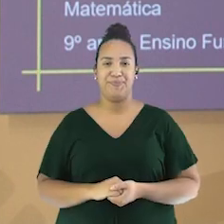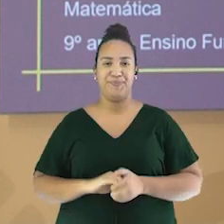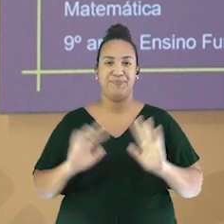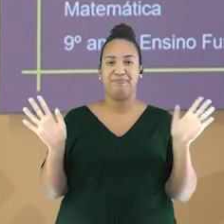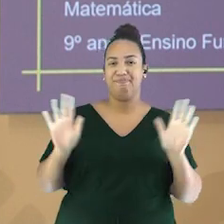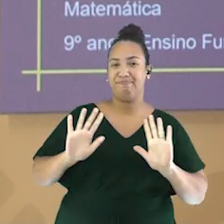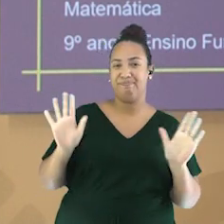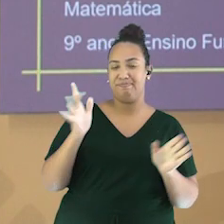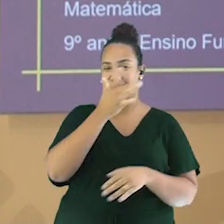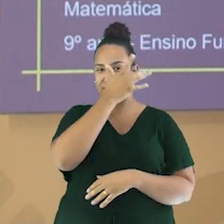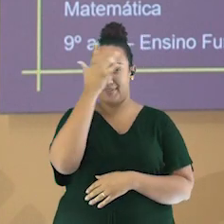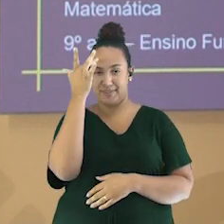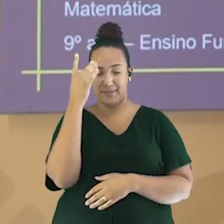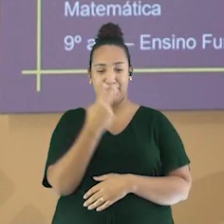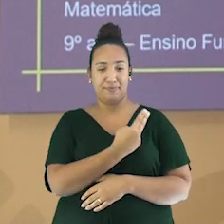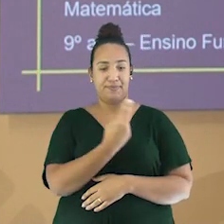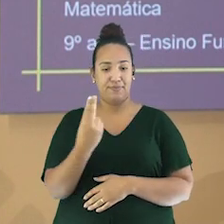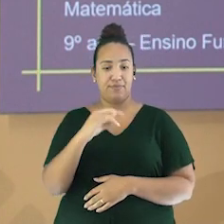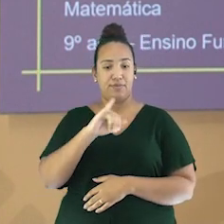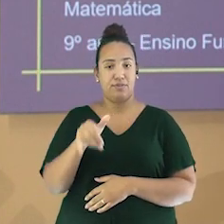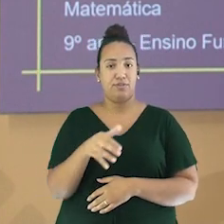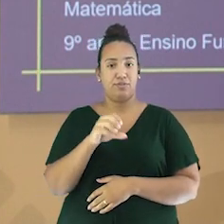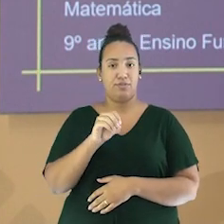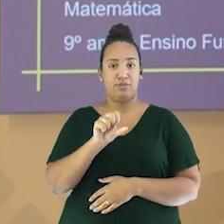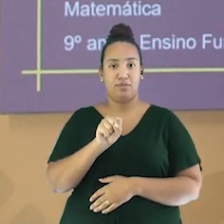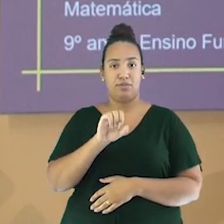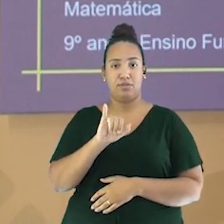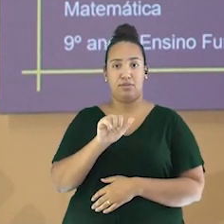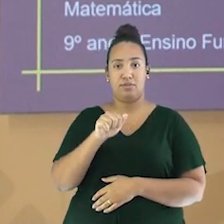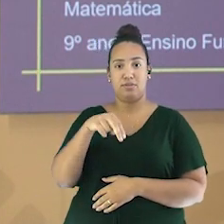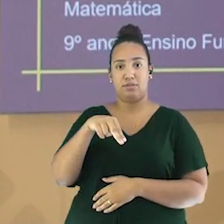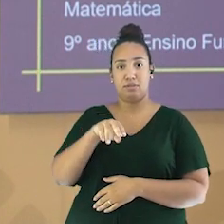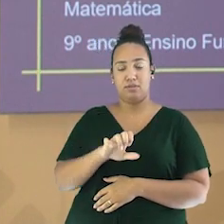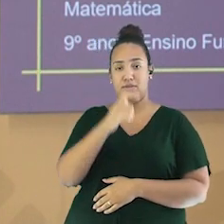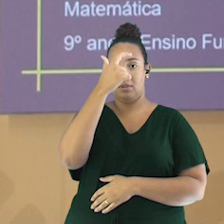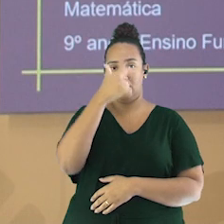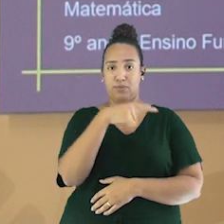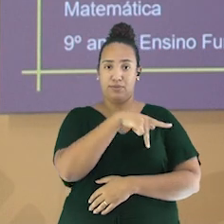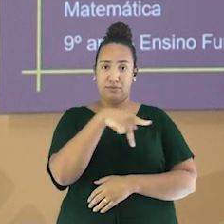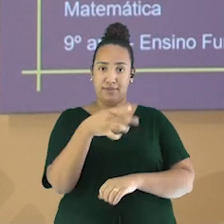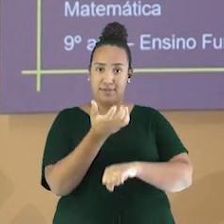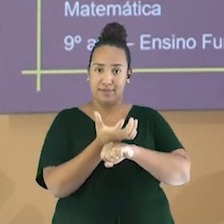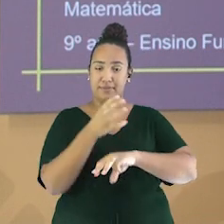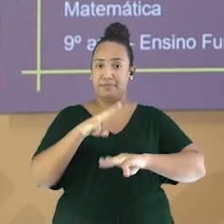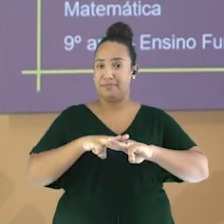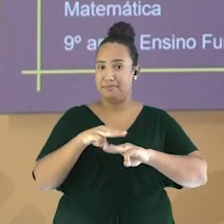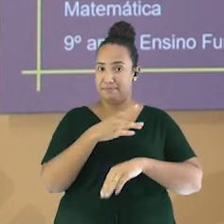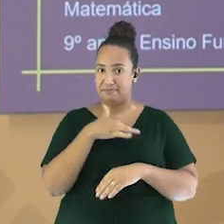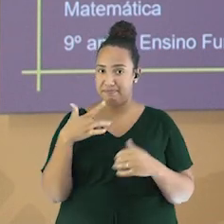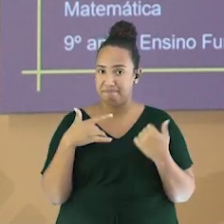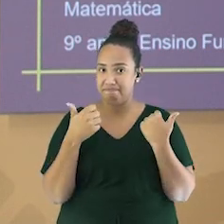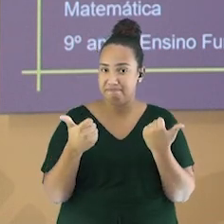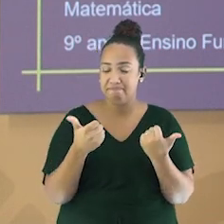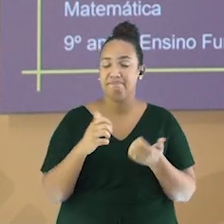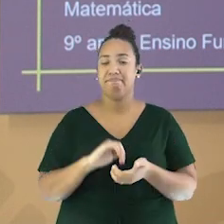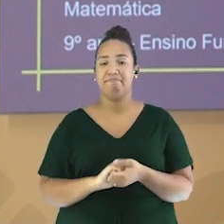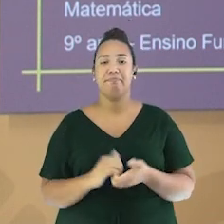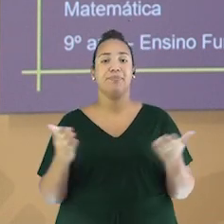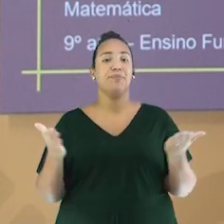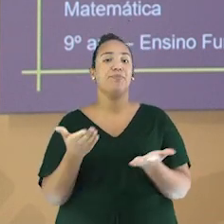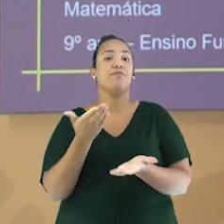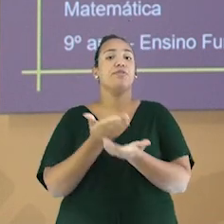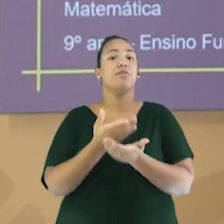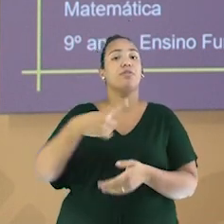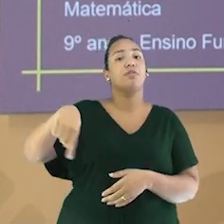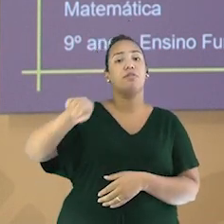Gente, meu nome é Josiane e eu sou professora de matemática. Tudo bem com vocês? Na aula de hoje, iremos aprender